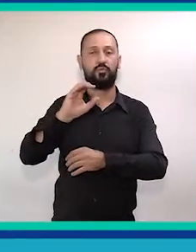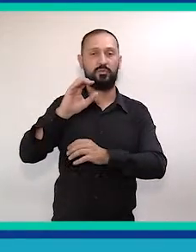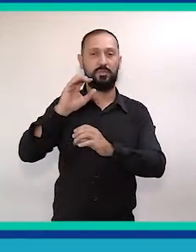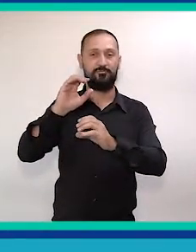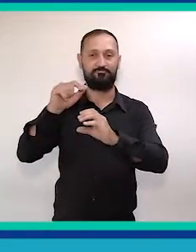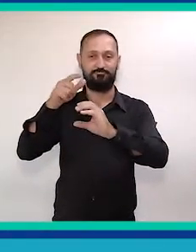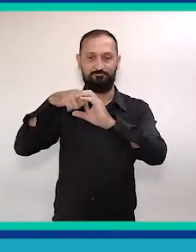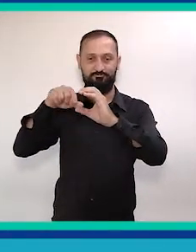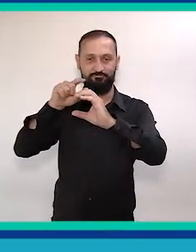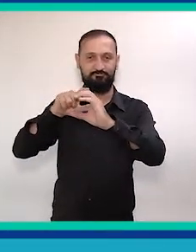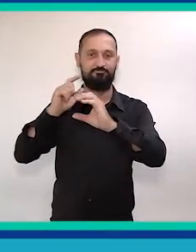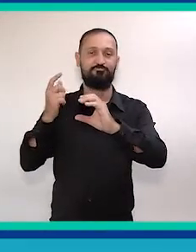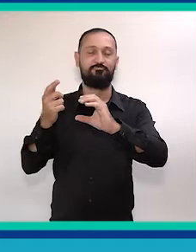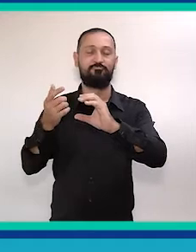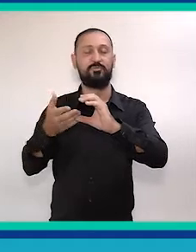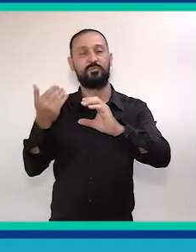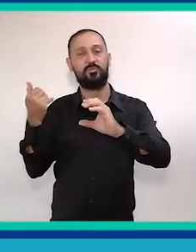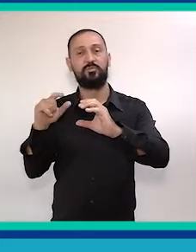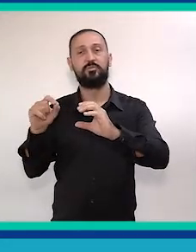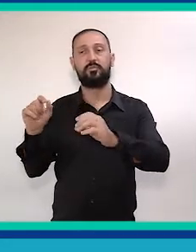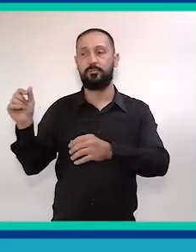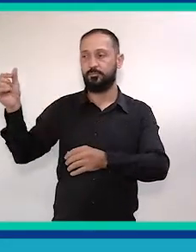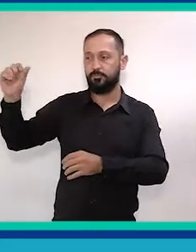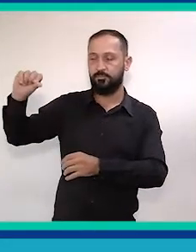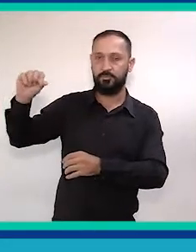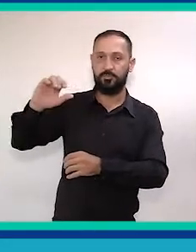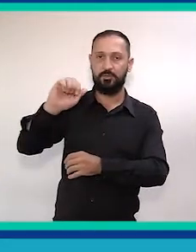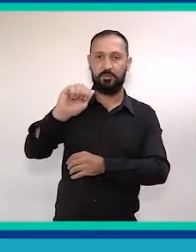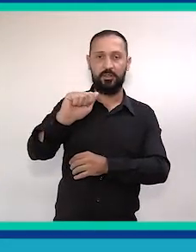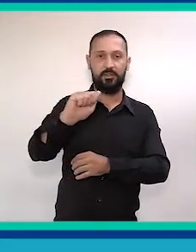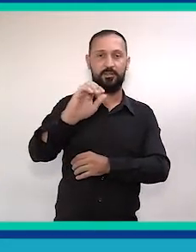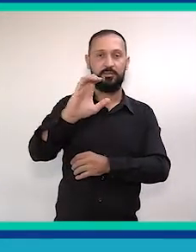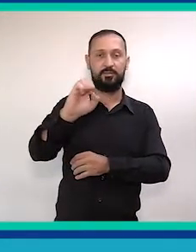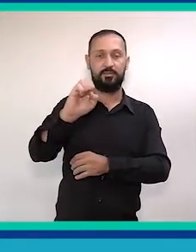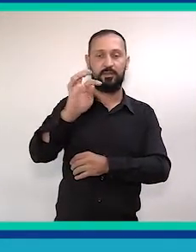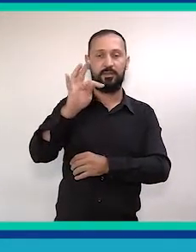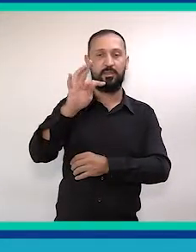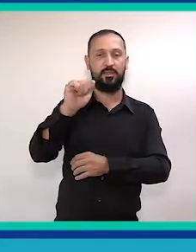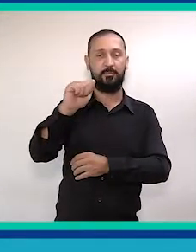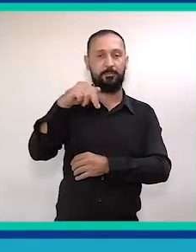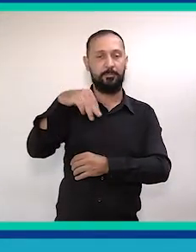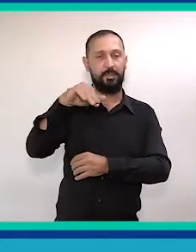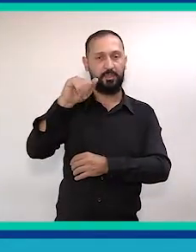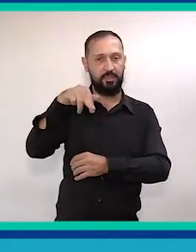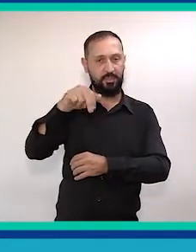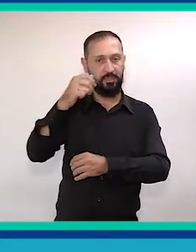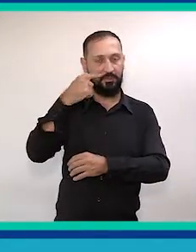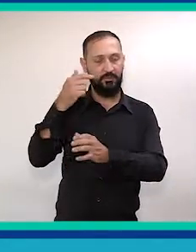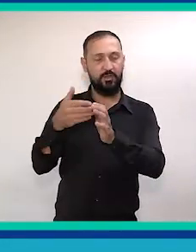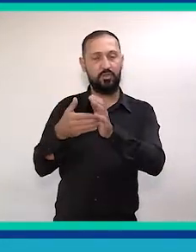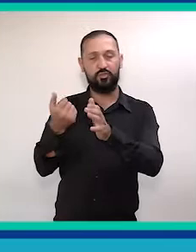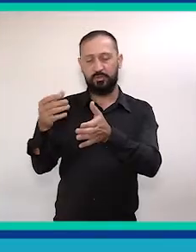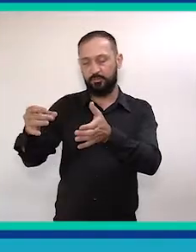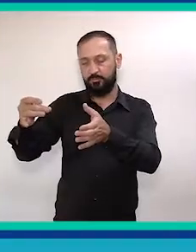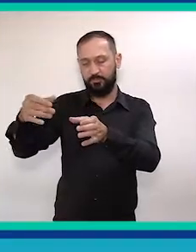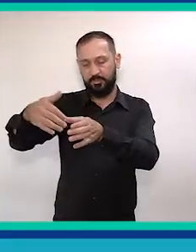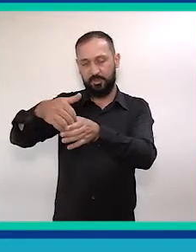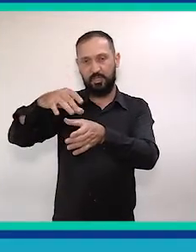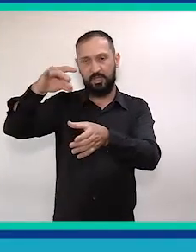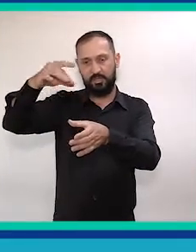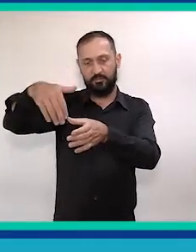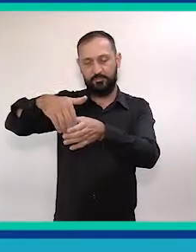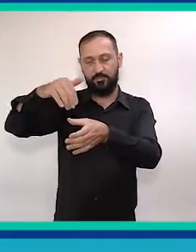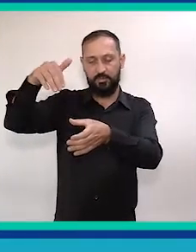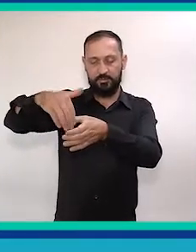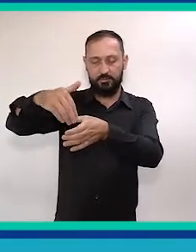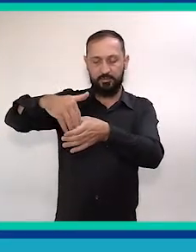o próprio carbono. Então, nesse caso, a gente utiliza um reagente chamado de acetonitrila, que ele vai conseguir remover a